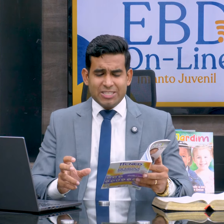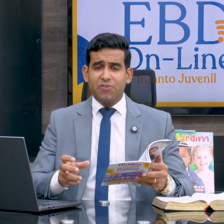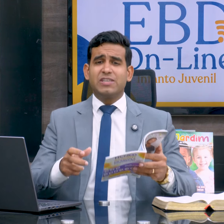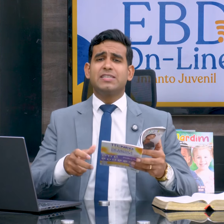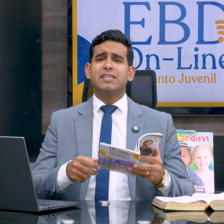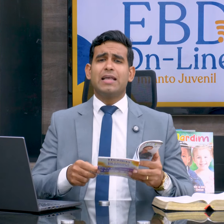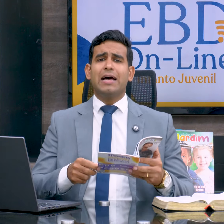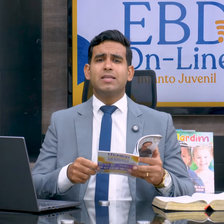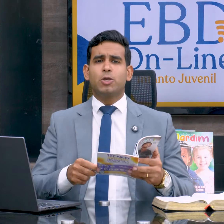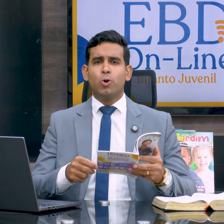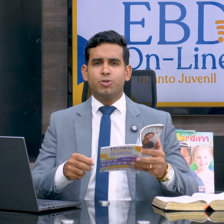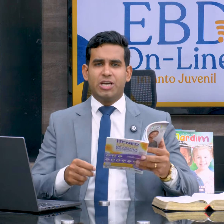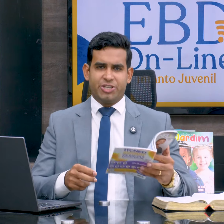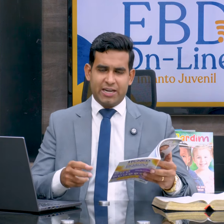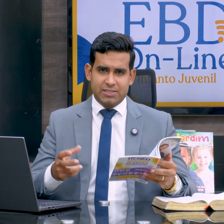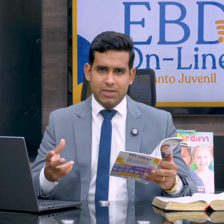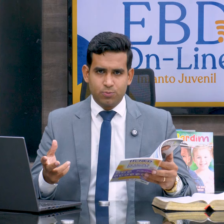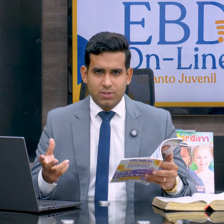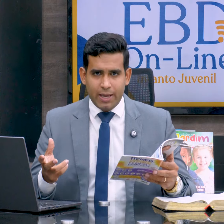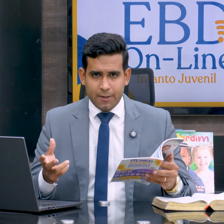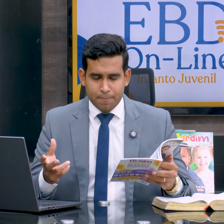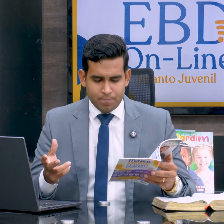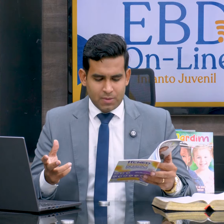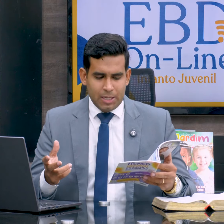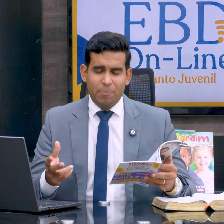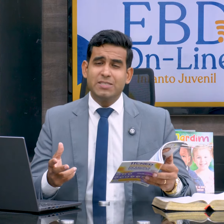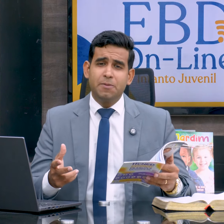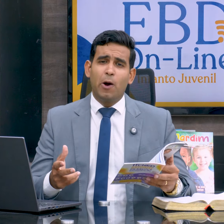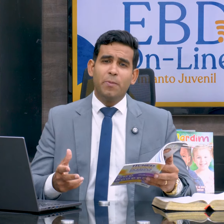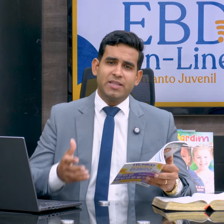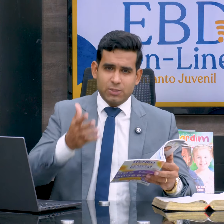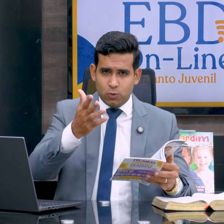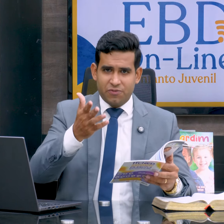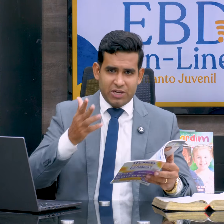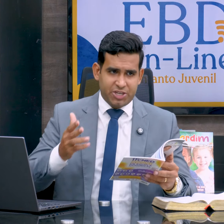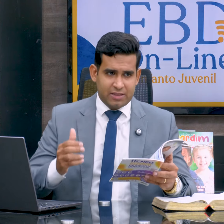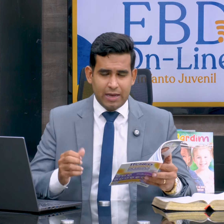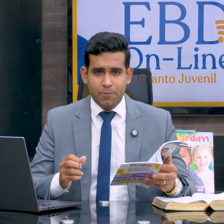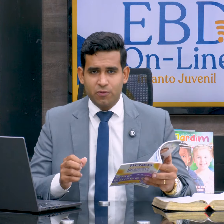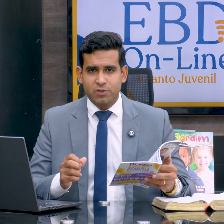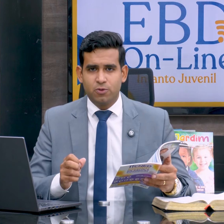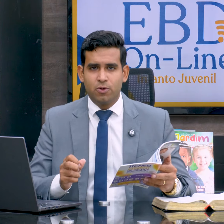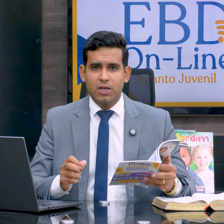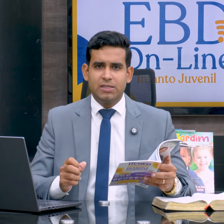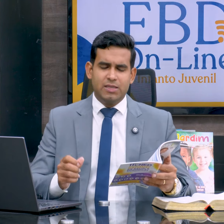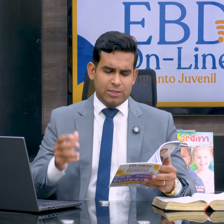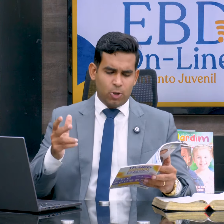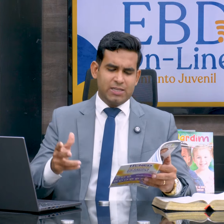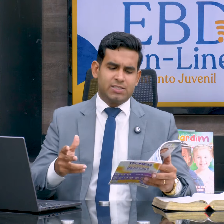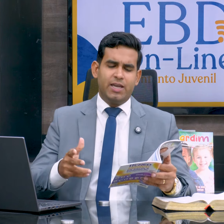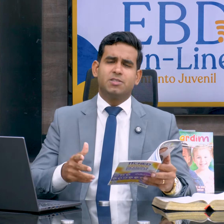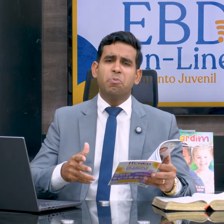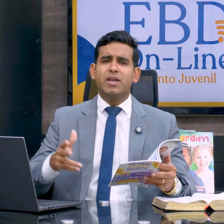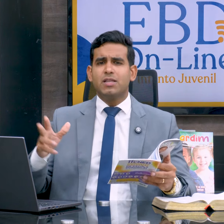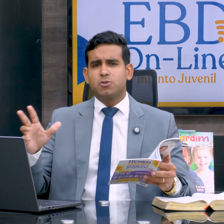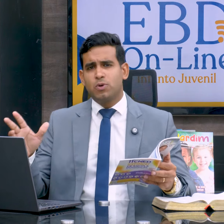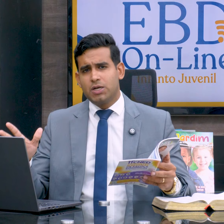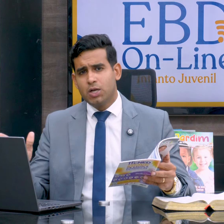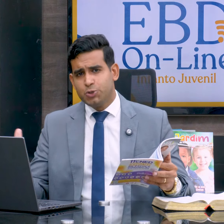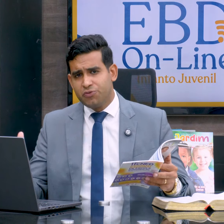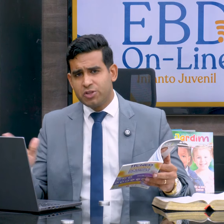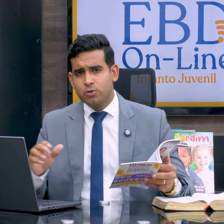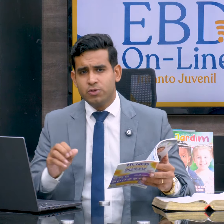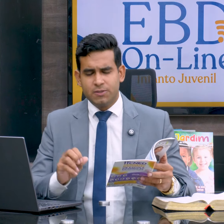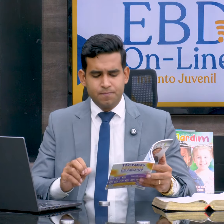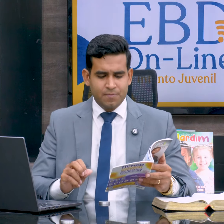facilidade que, hoje, a geração tem, e, principalmente, a sua faixa etária, professor, de adolescentes, beirando a